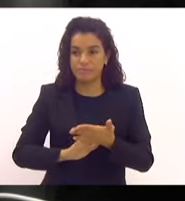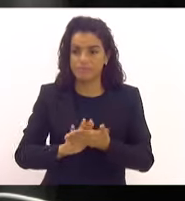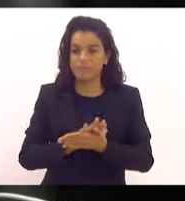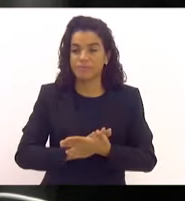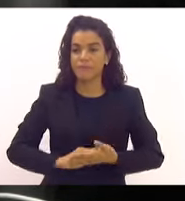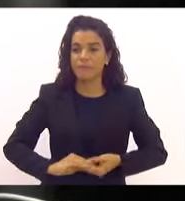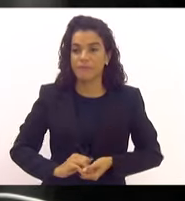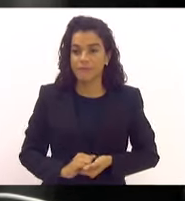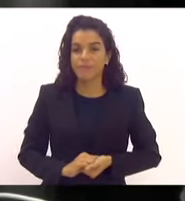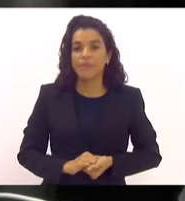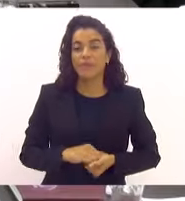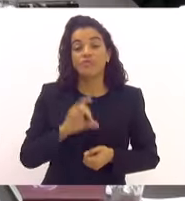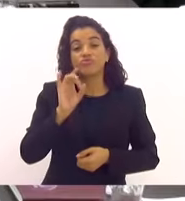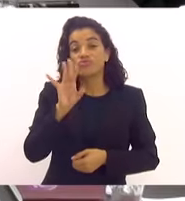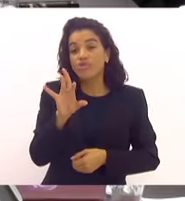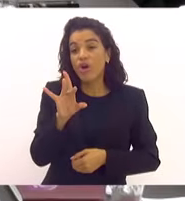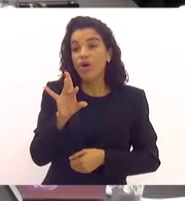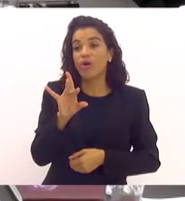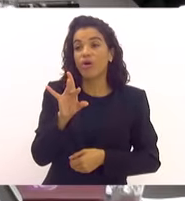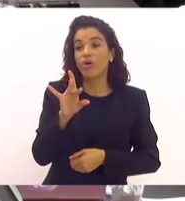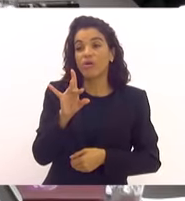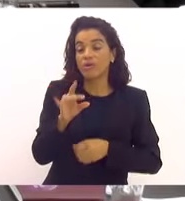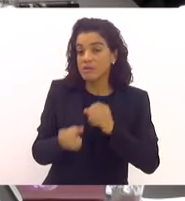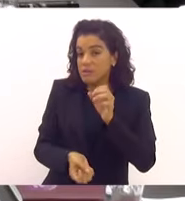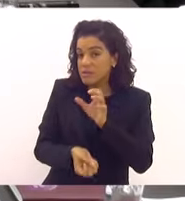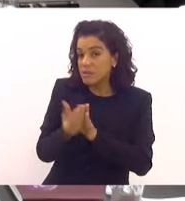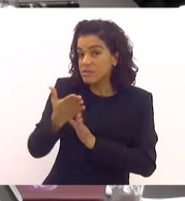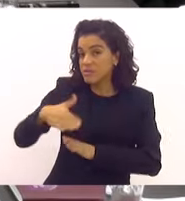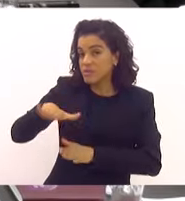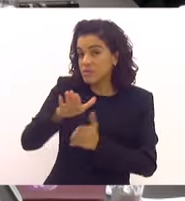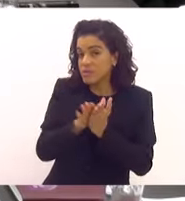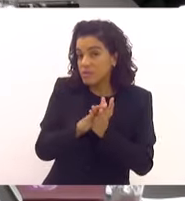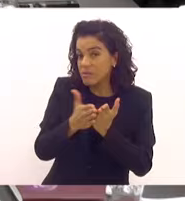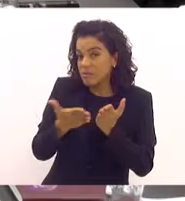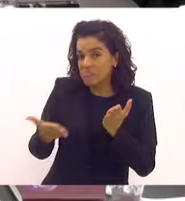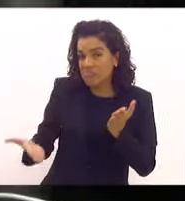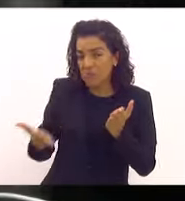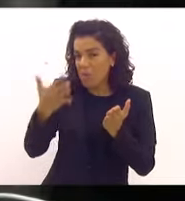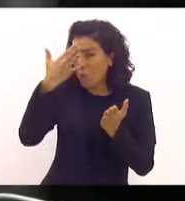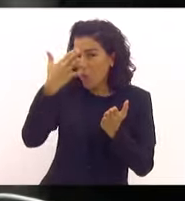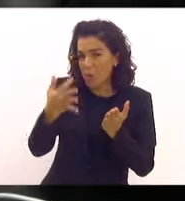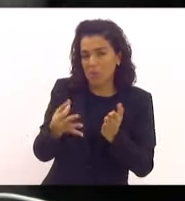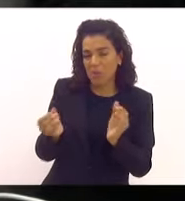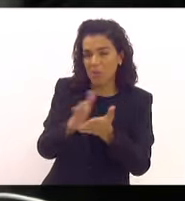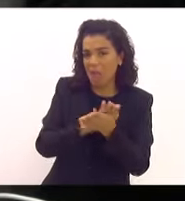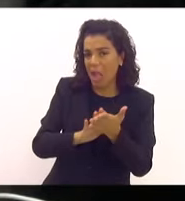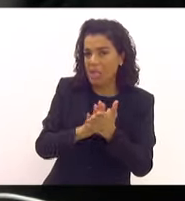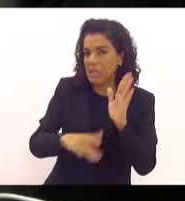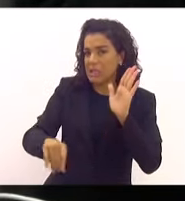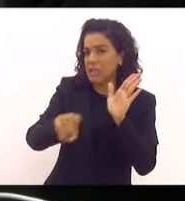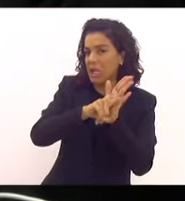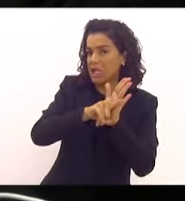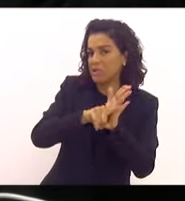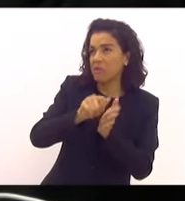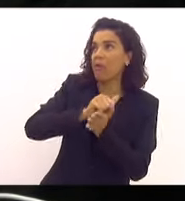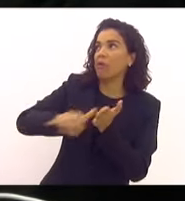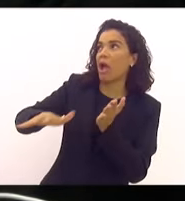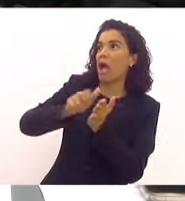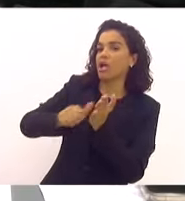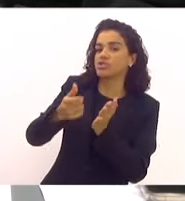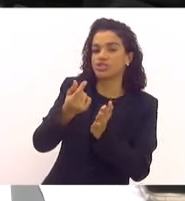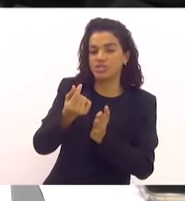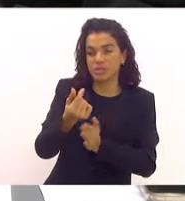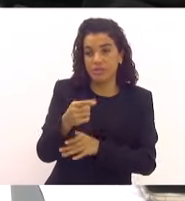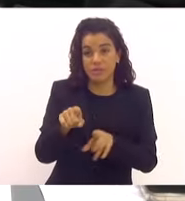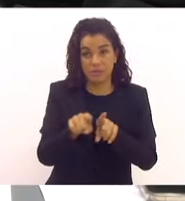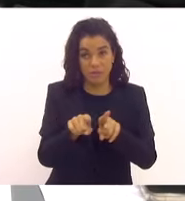está criando, na verdade, a questão da caderneta, que eu não entendo que seja algo negativo, nem que crie despesa. Só e, isso. E ela